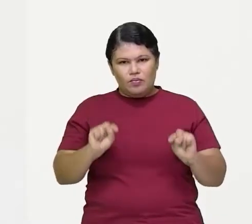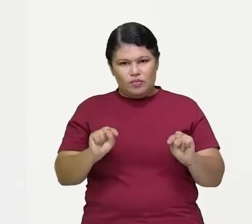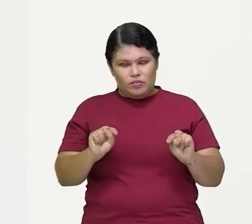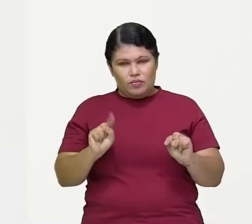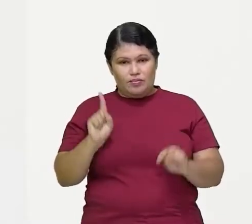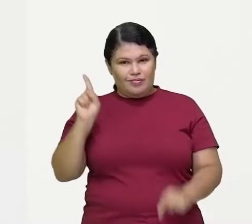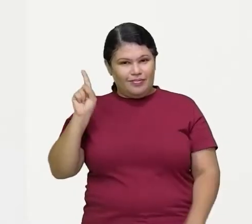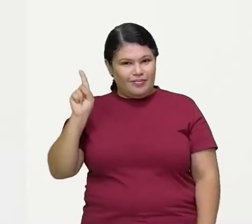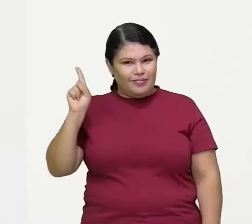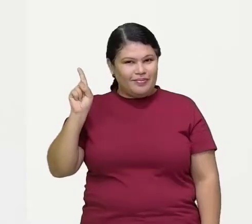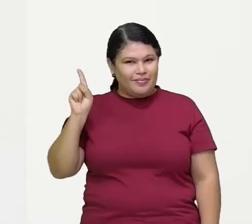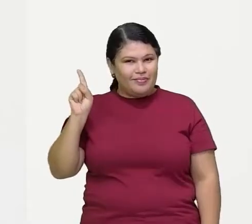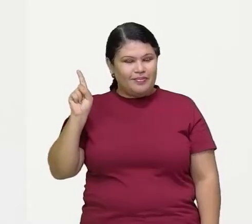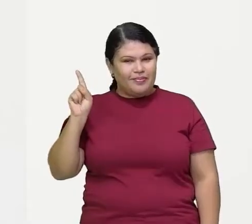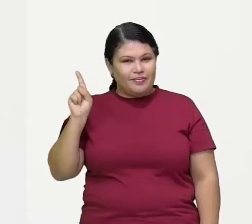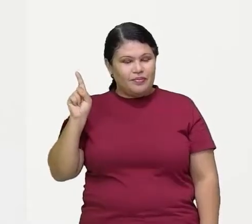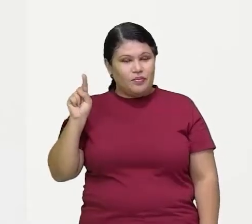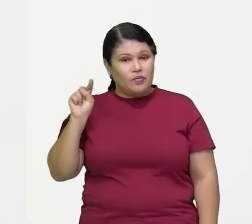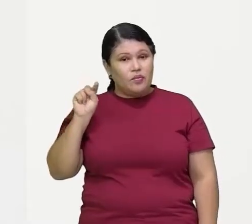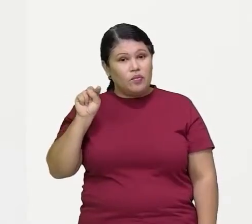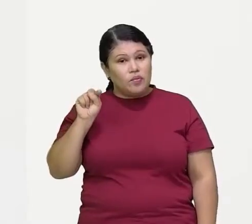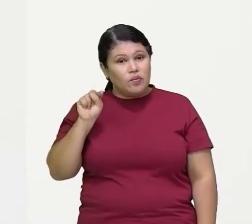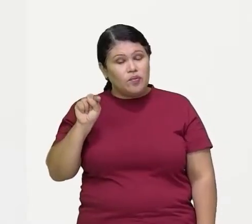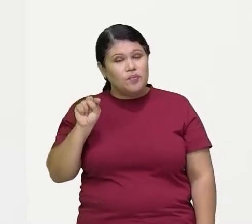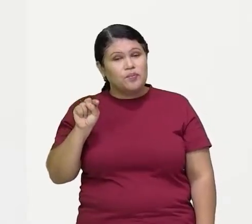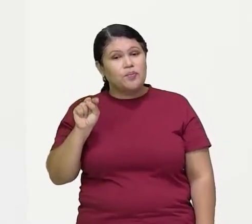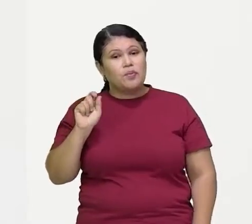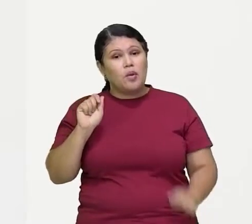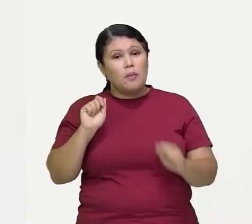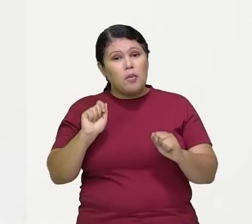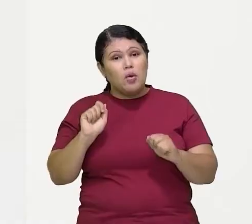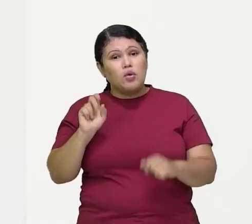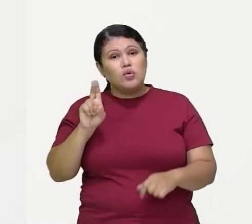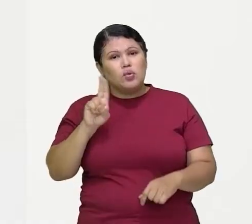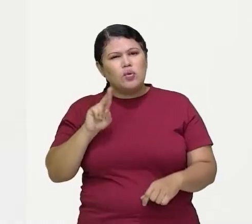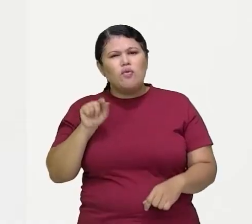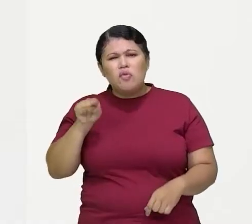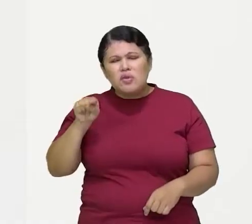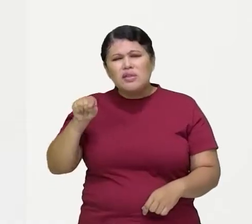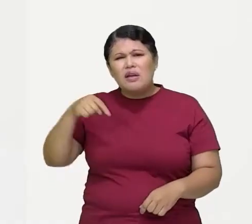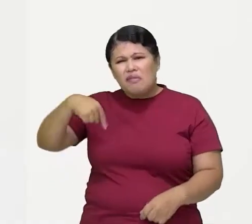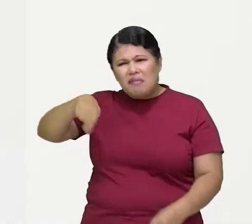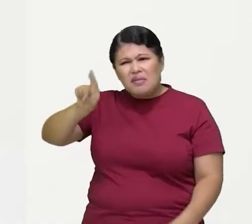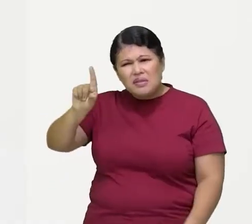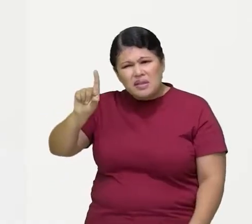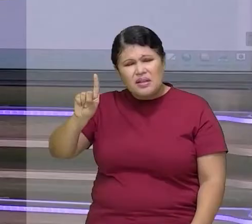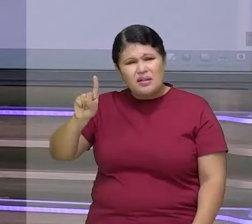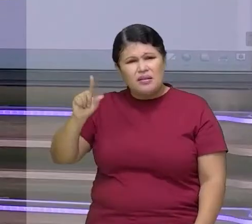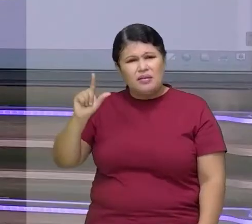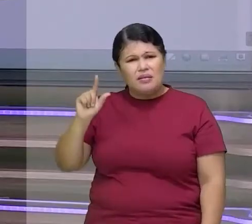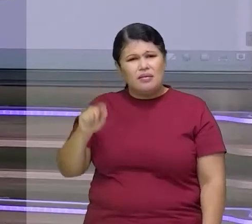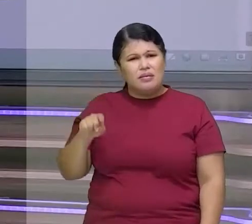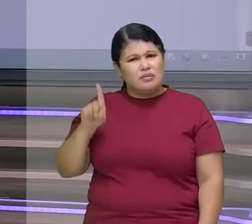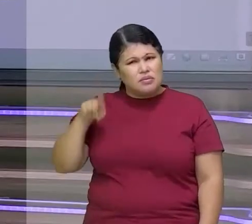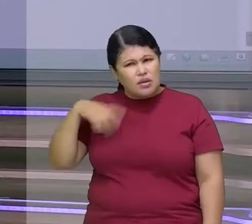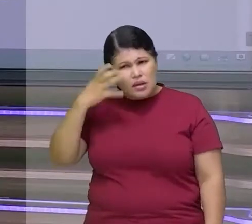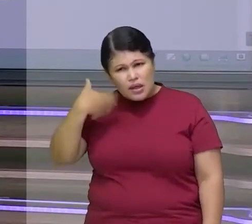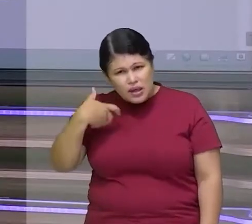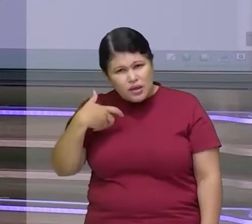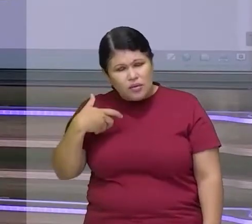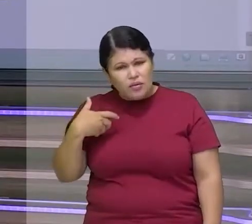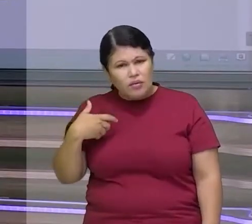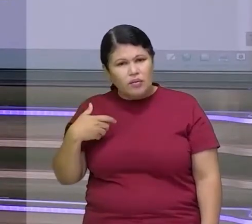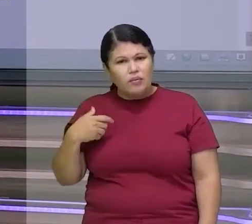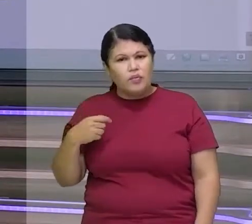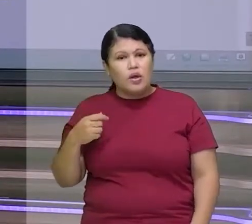interrogação. Você vai sair mesmo? Ok? Aquela pressão mais